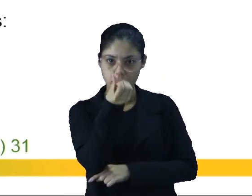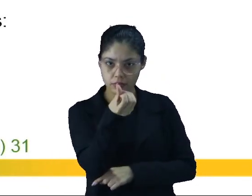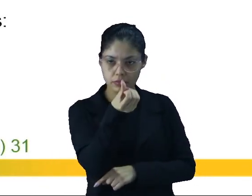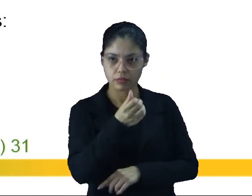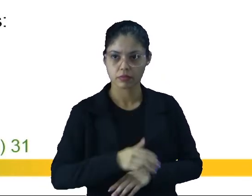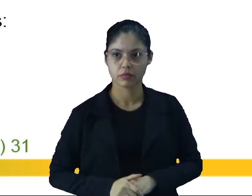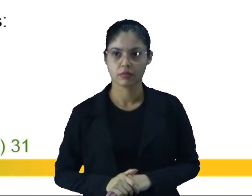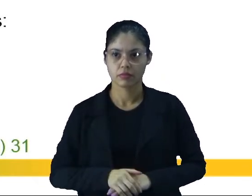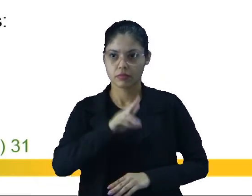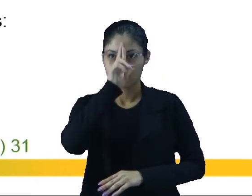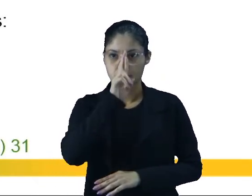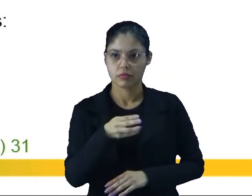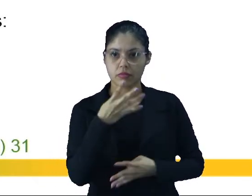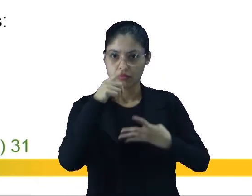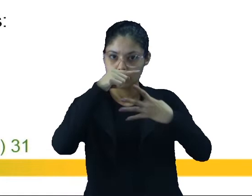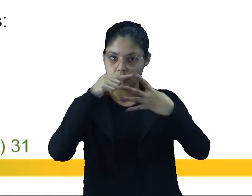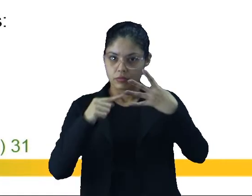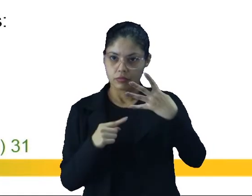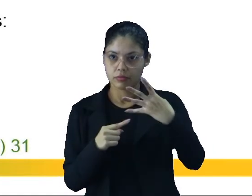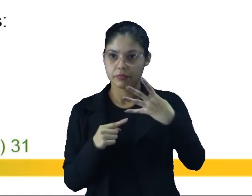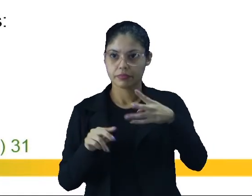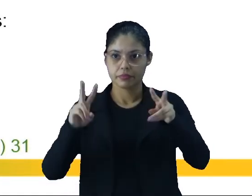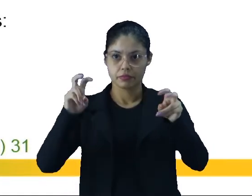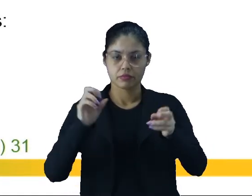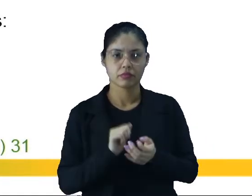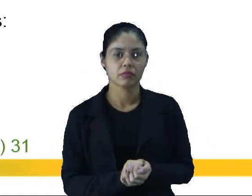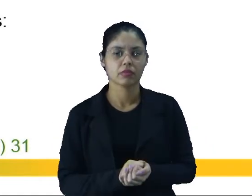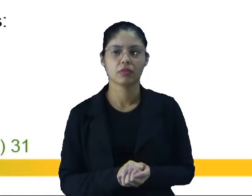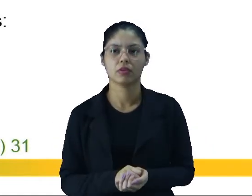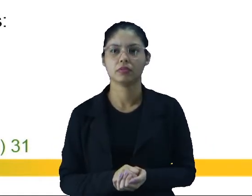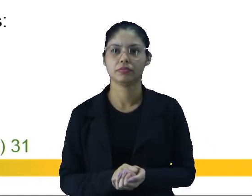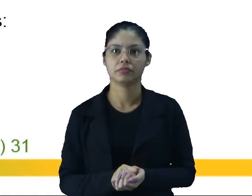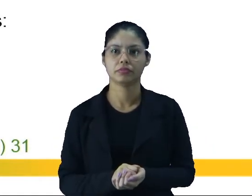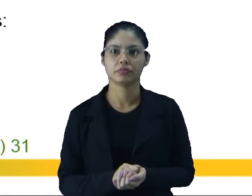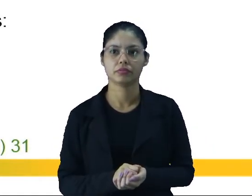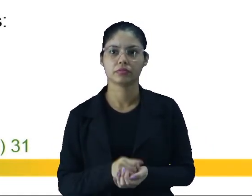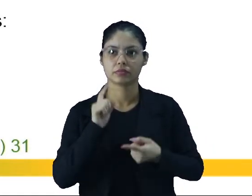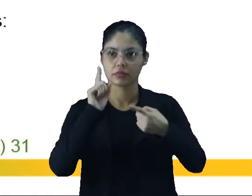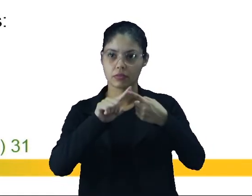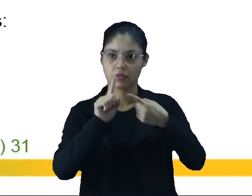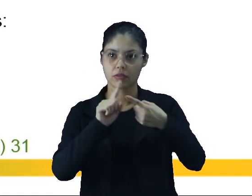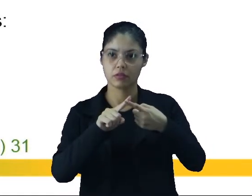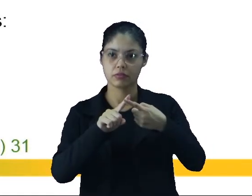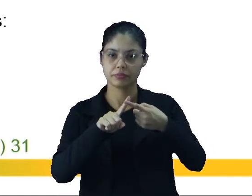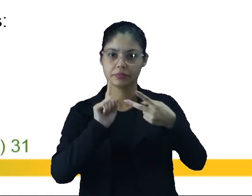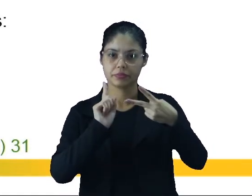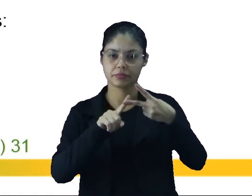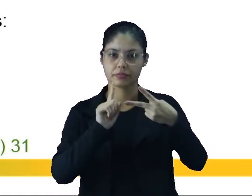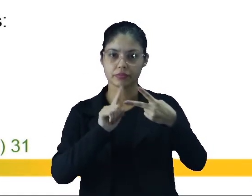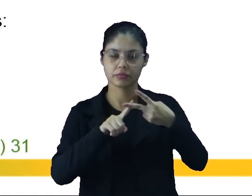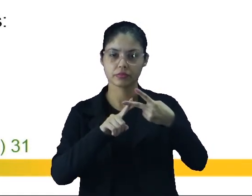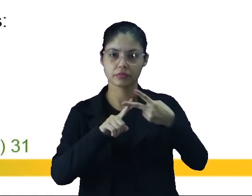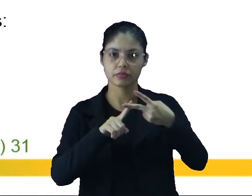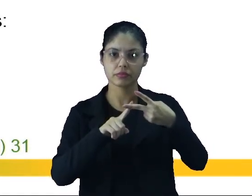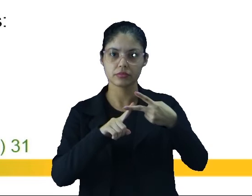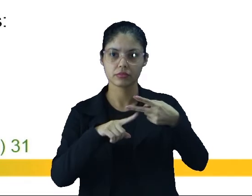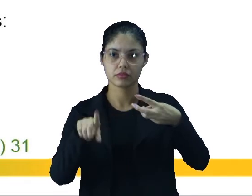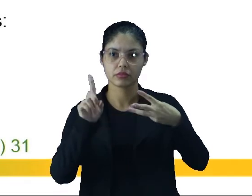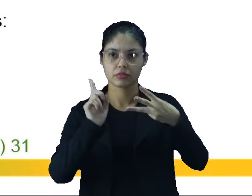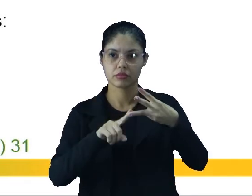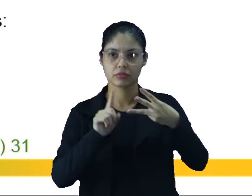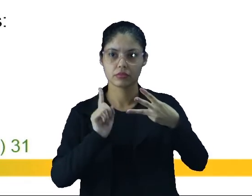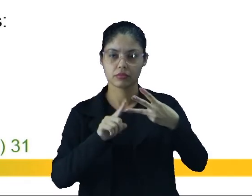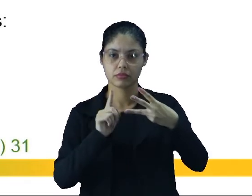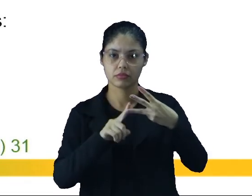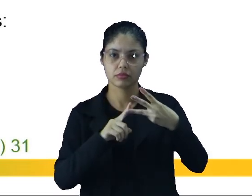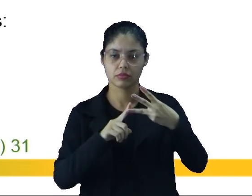6. Eu quero o quarto termo. Então, peraí. Eu tenho o primeiro termo, eu tenho o segundo termo e eu